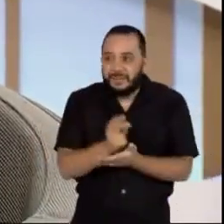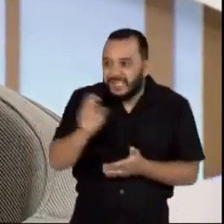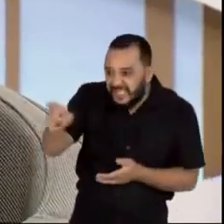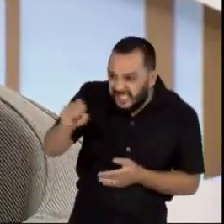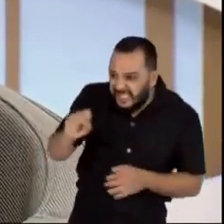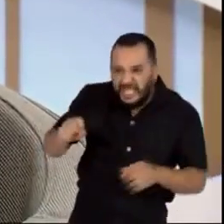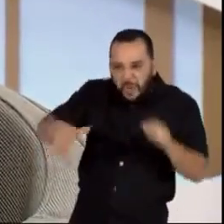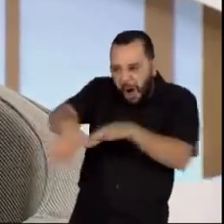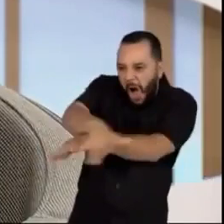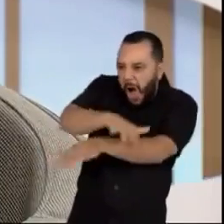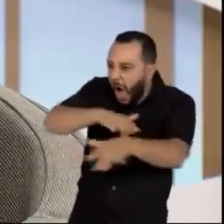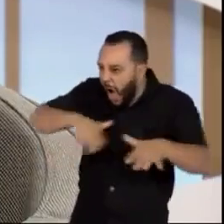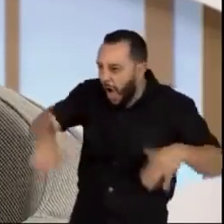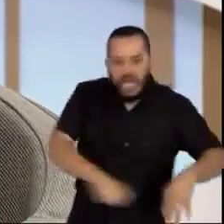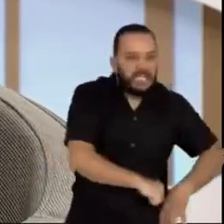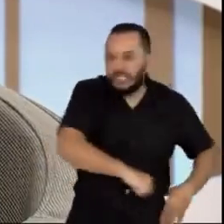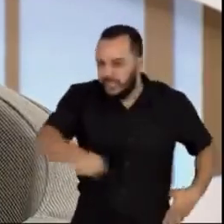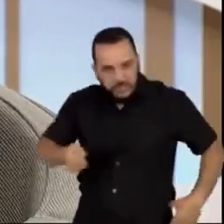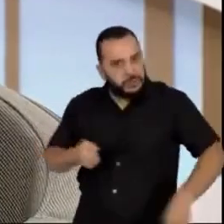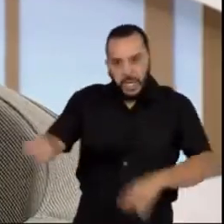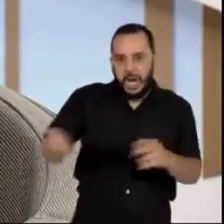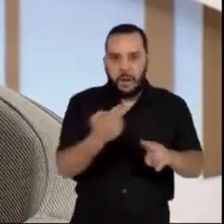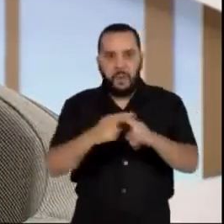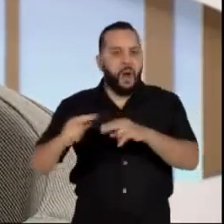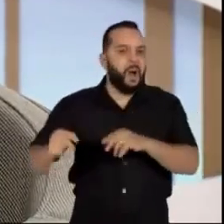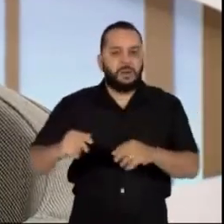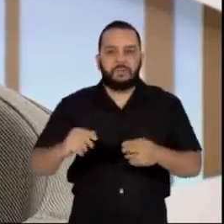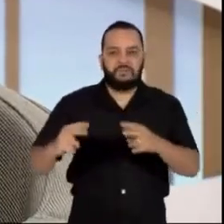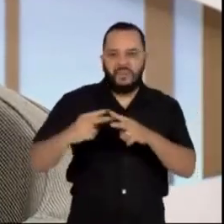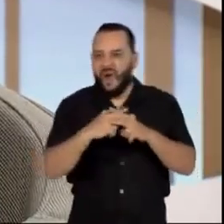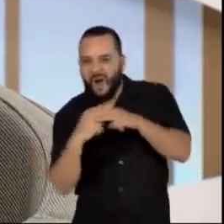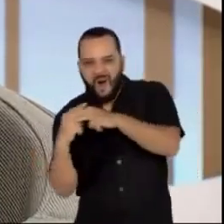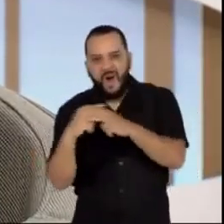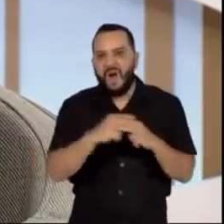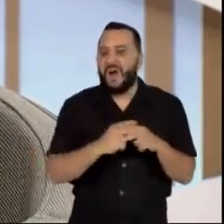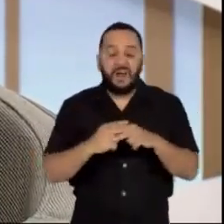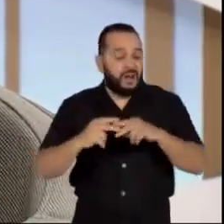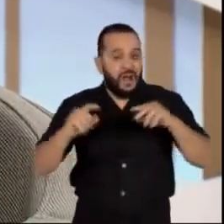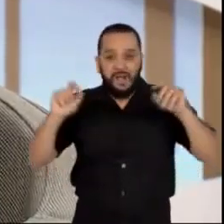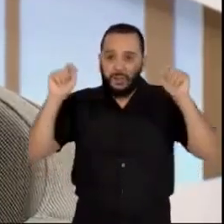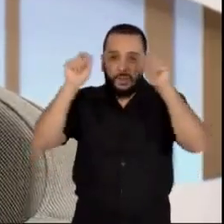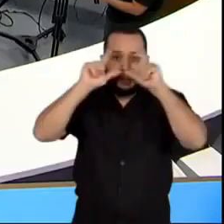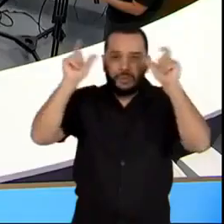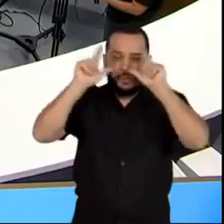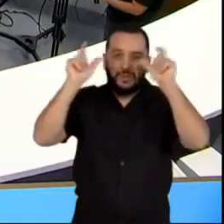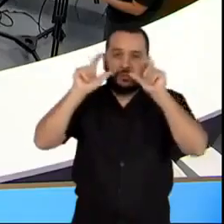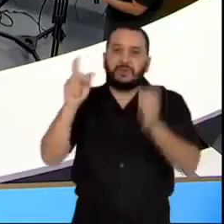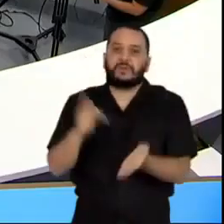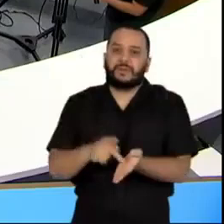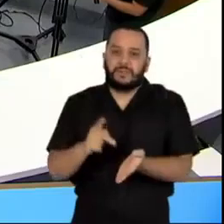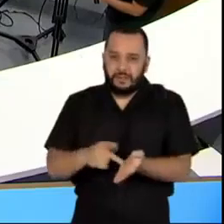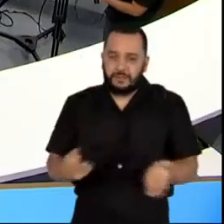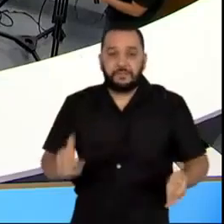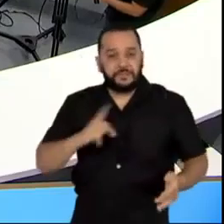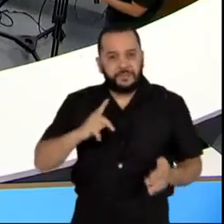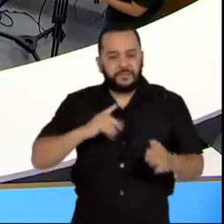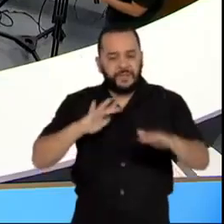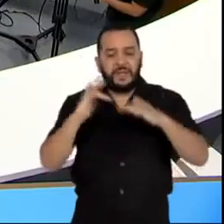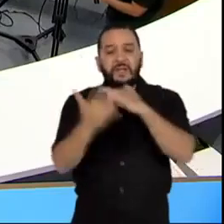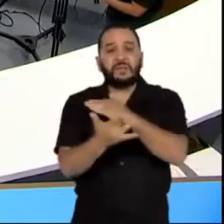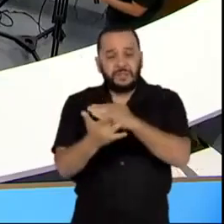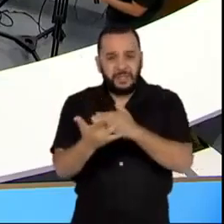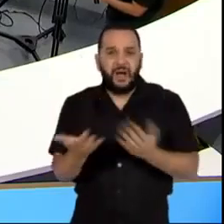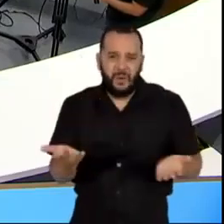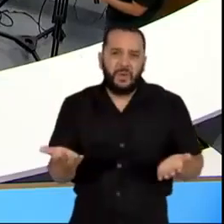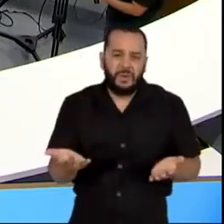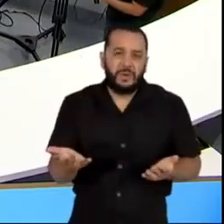poderia ter uma repressão uma represa uma rebelião então é uma coisa realmente assustadora é por isso que eu tô dia um numa rede social uma leitura